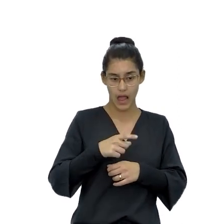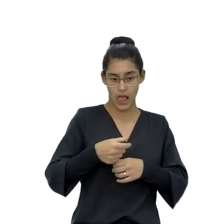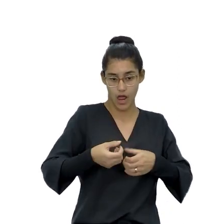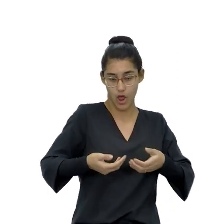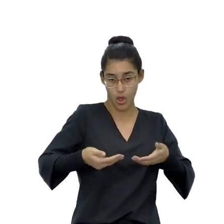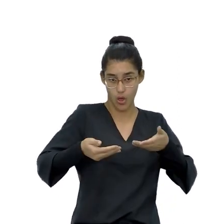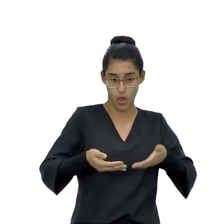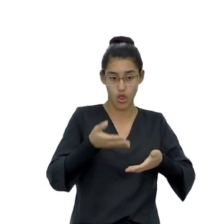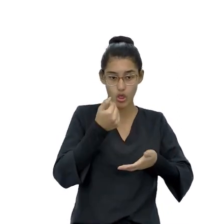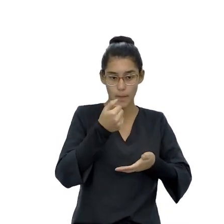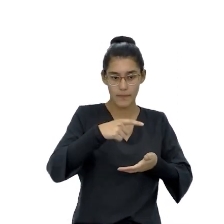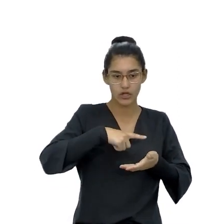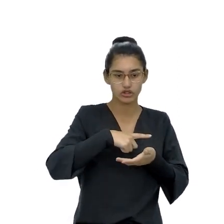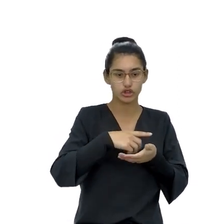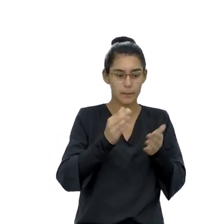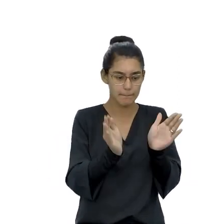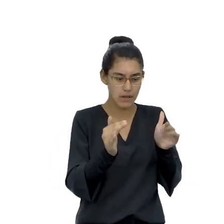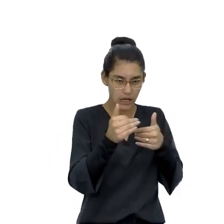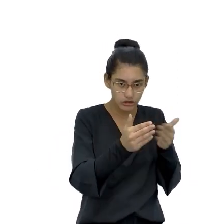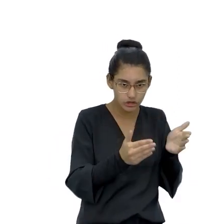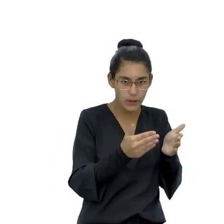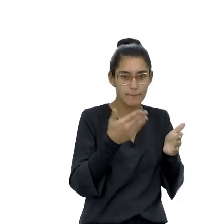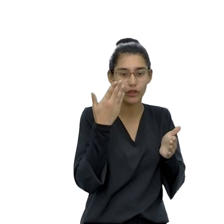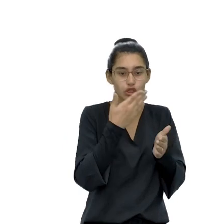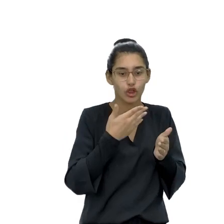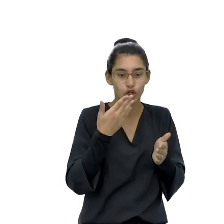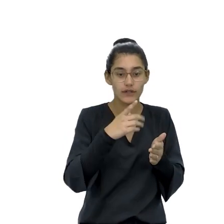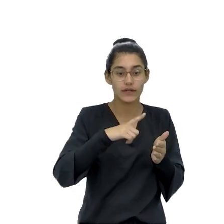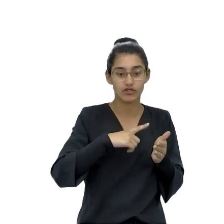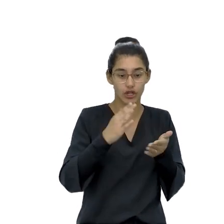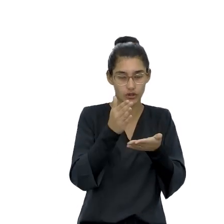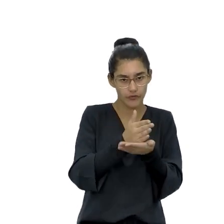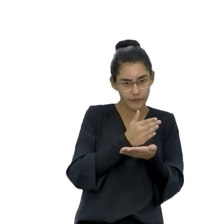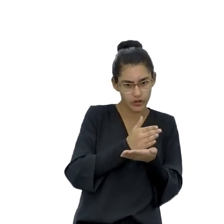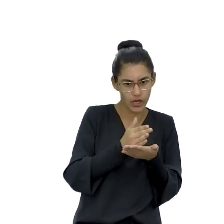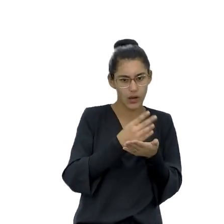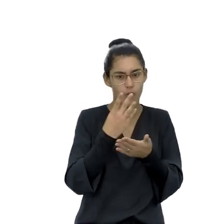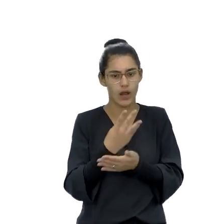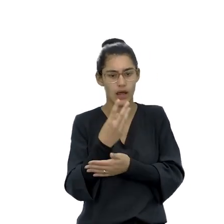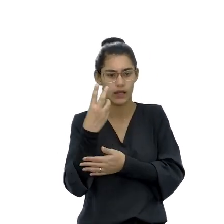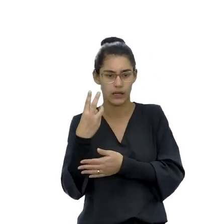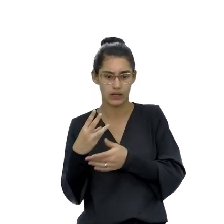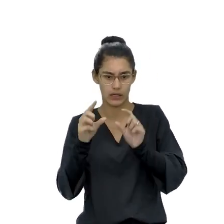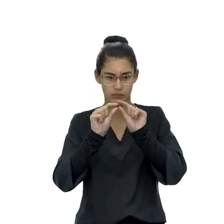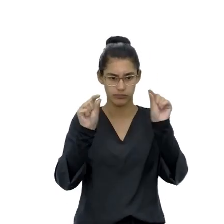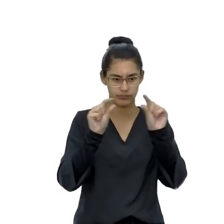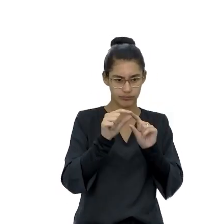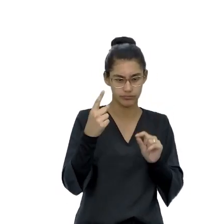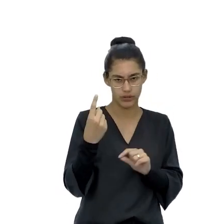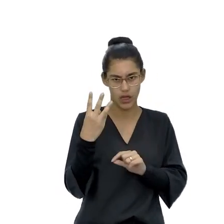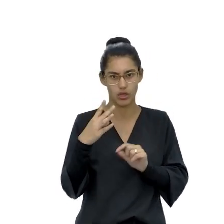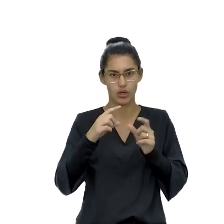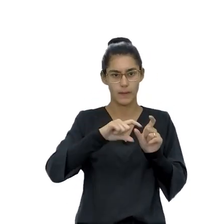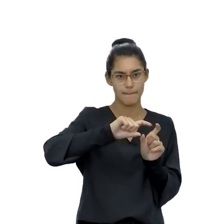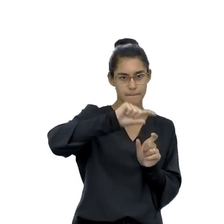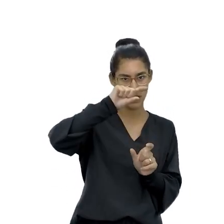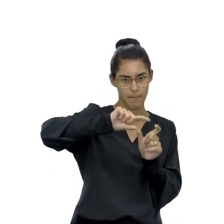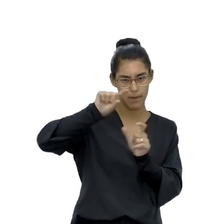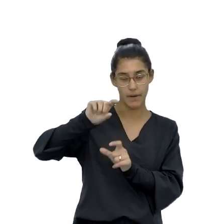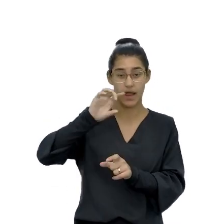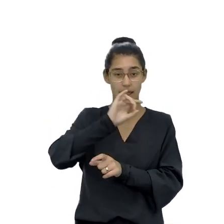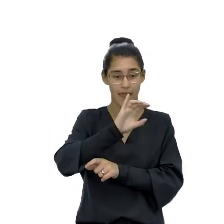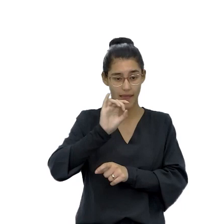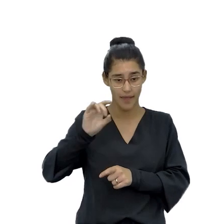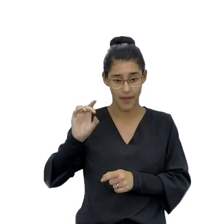para acomodar pequenos doces. A caixa tinha divisórias com 43 linhas, 14 colunas, e em